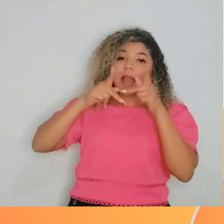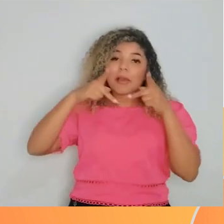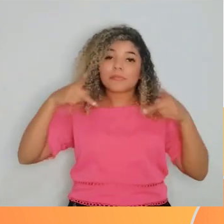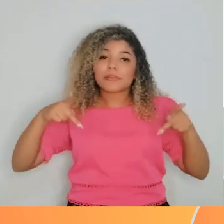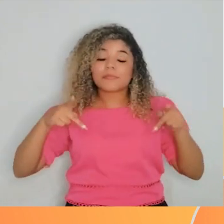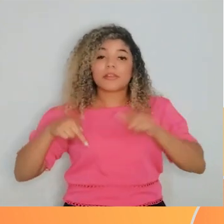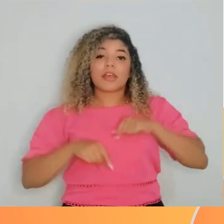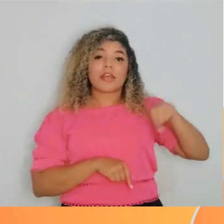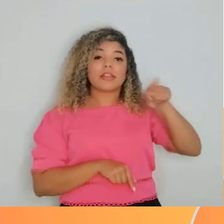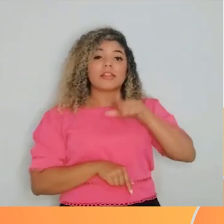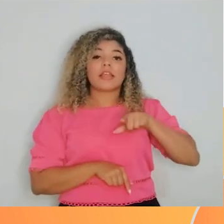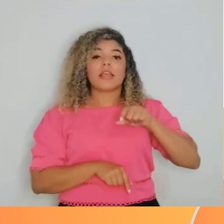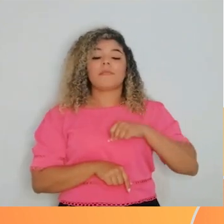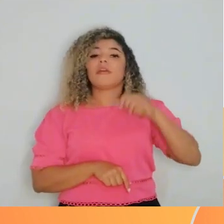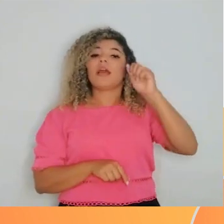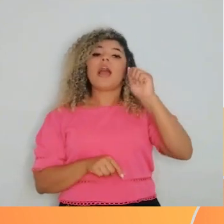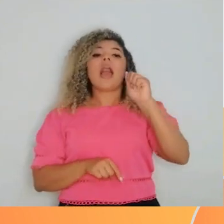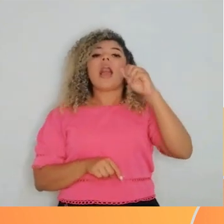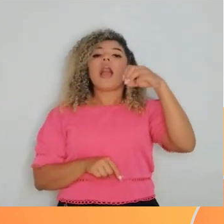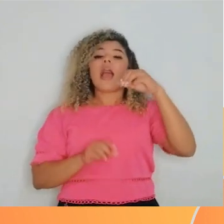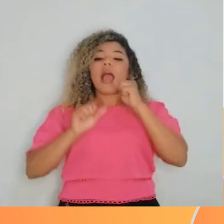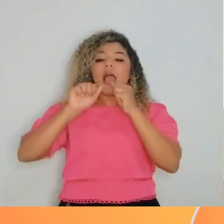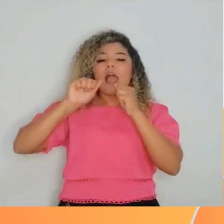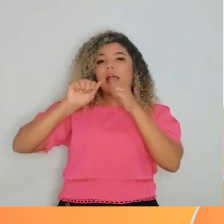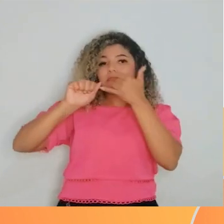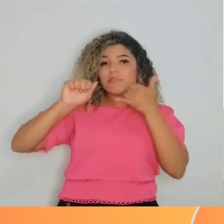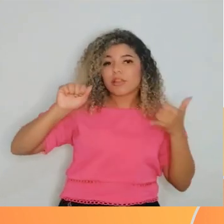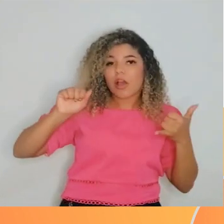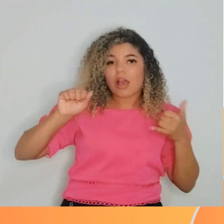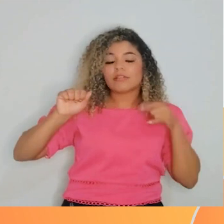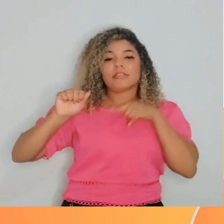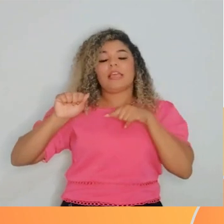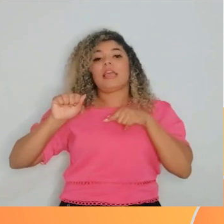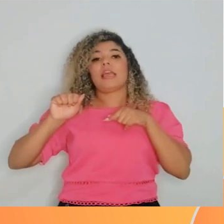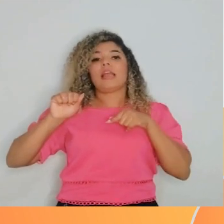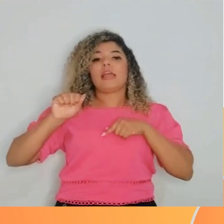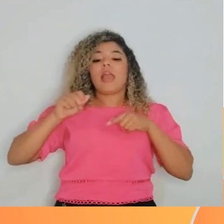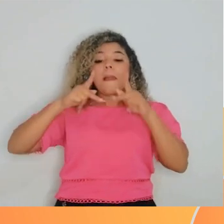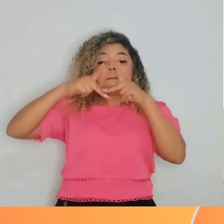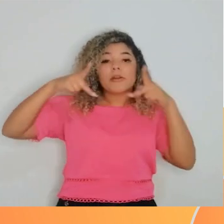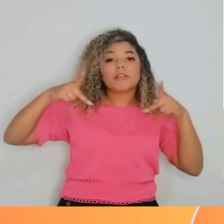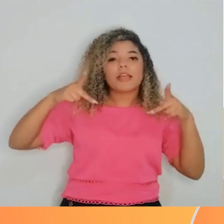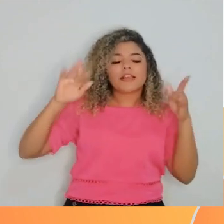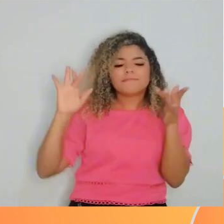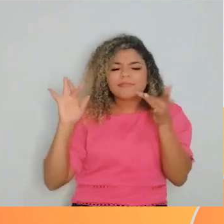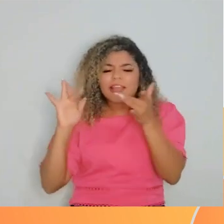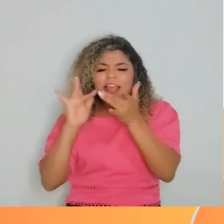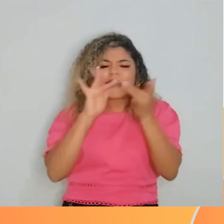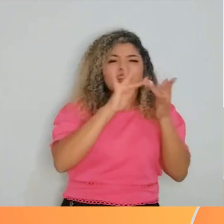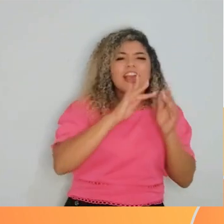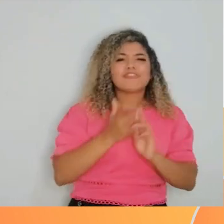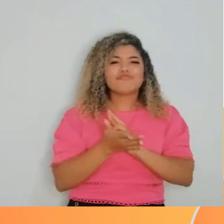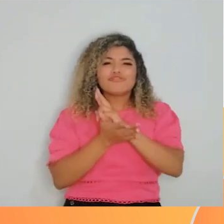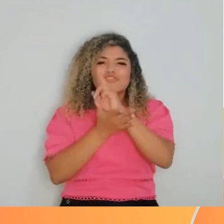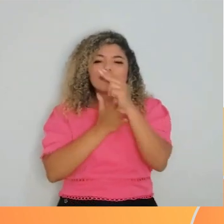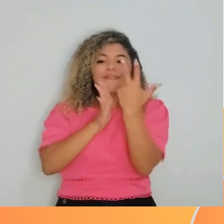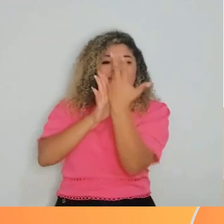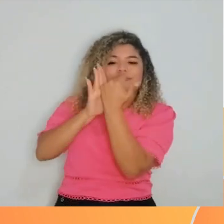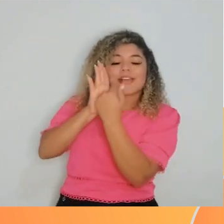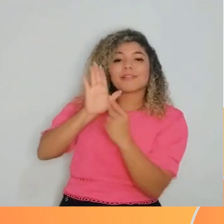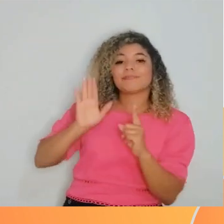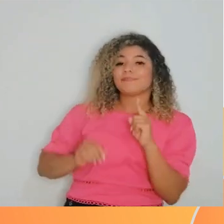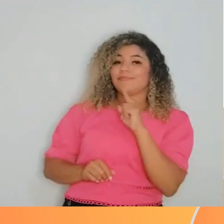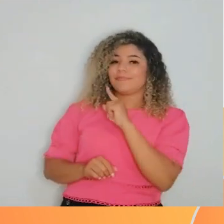proteína? Aqui nós temos um aminoácido. A proteína ela é uma estrutura formada pela ligação de vários aminoácidos. Por